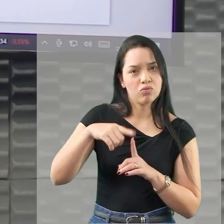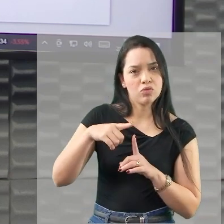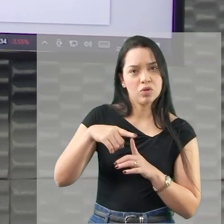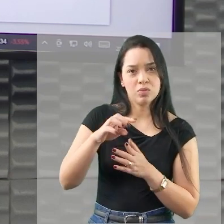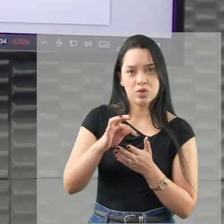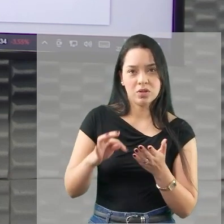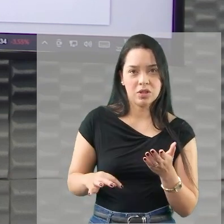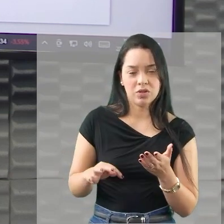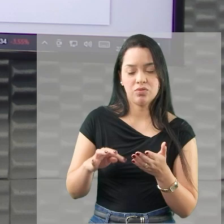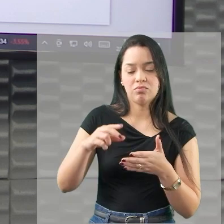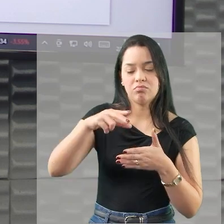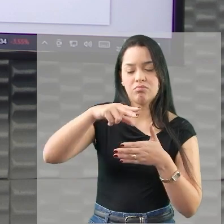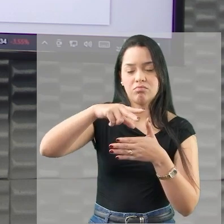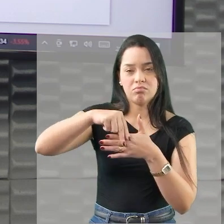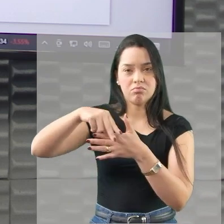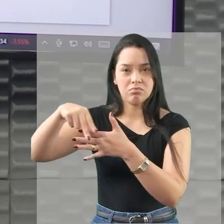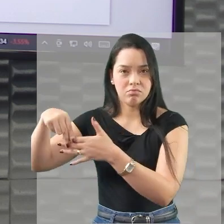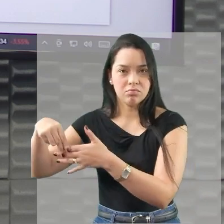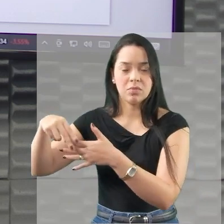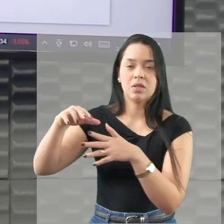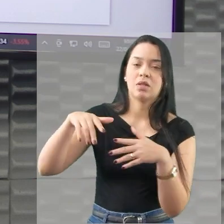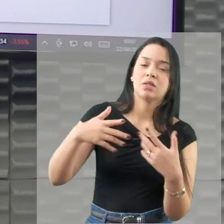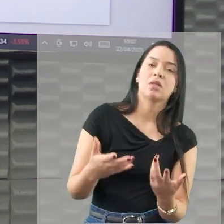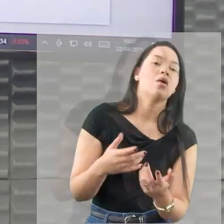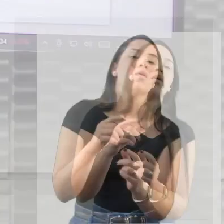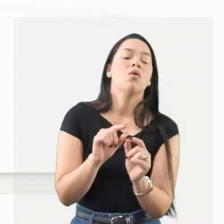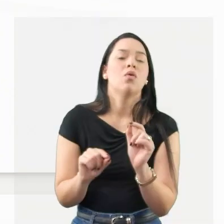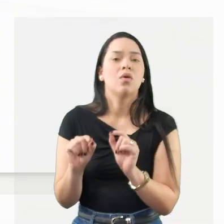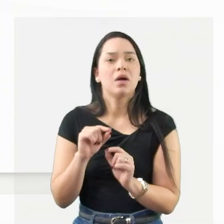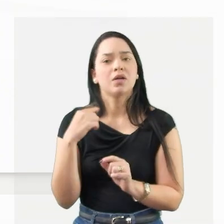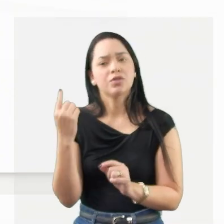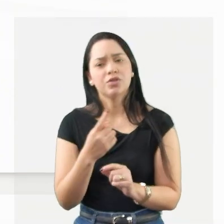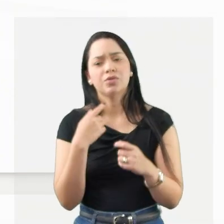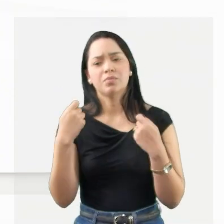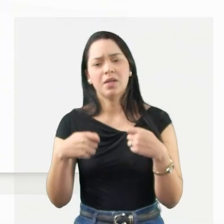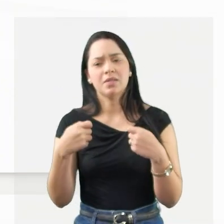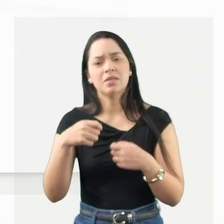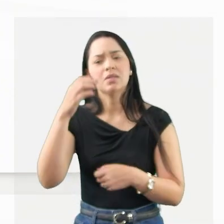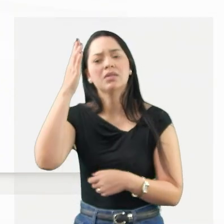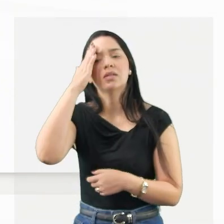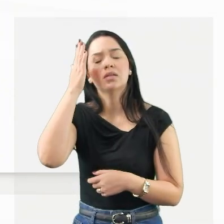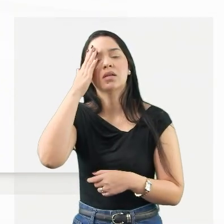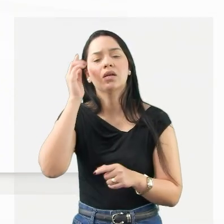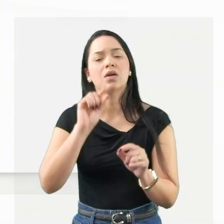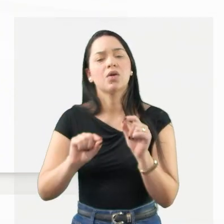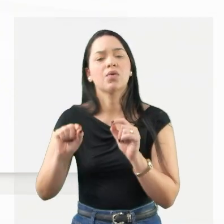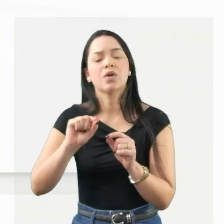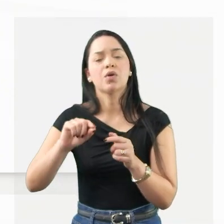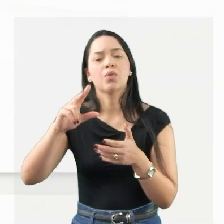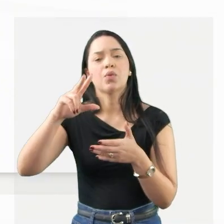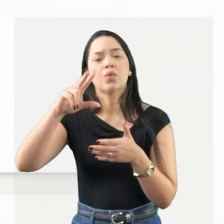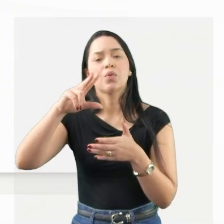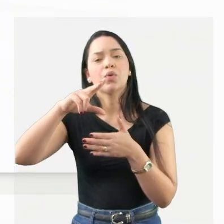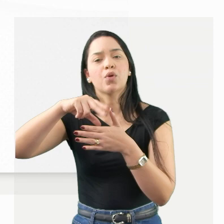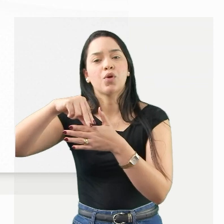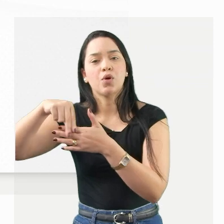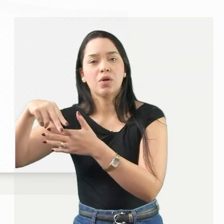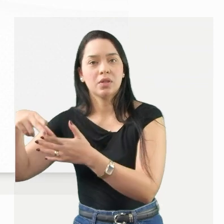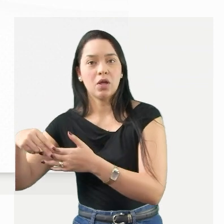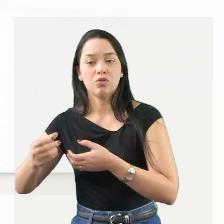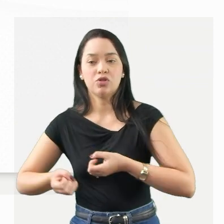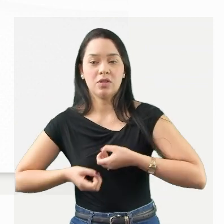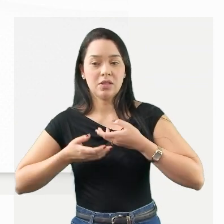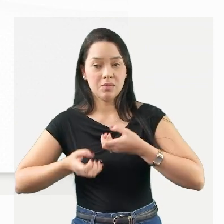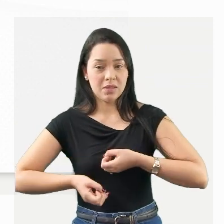é o cordel, né? Então, quando a gente trabalha com cordel, a primeira coisa que a gente precisa entender é o cordel como uma forma de